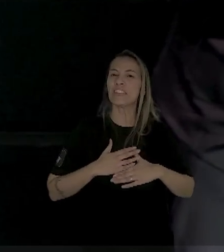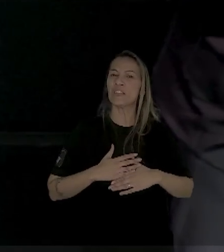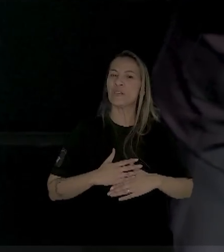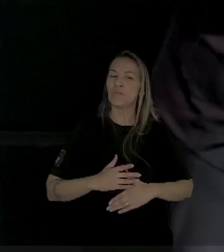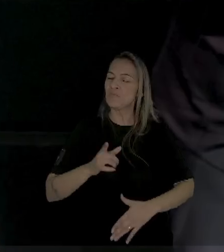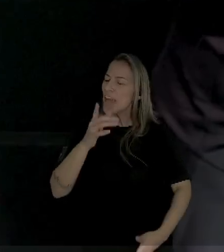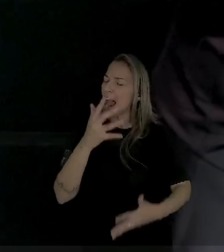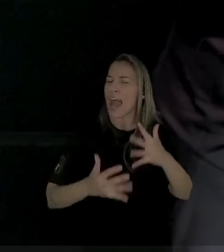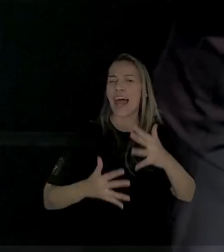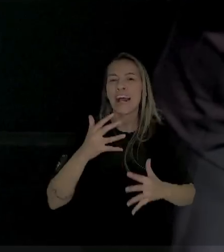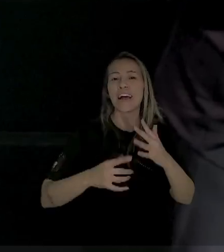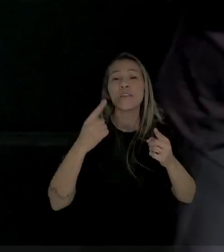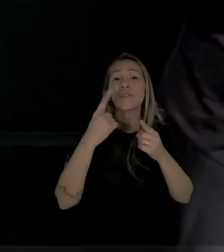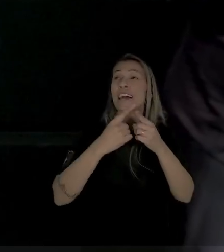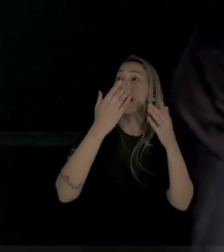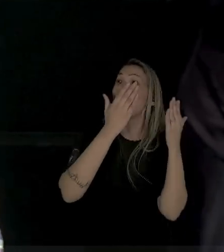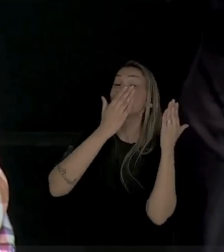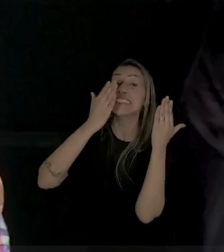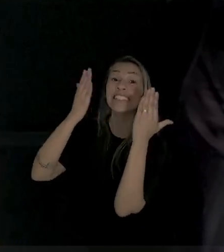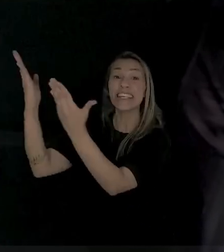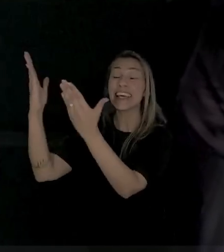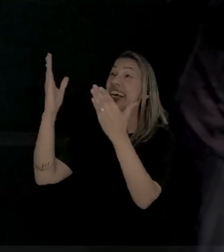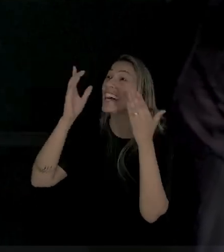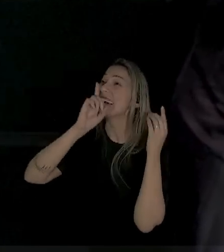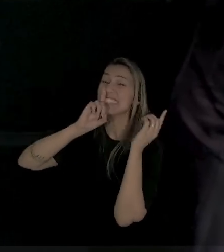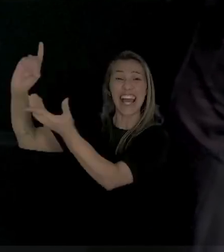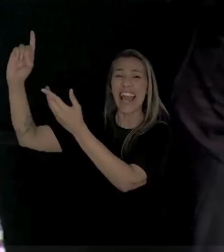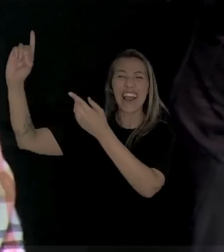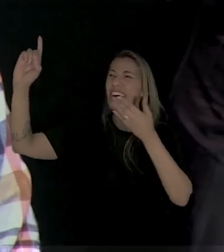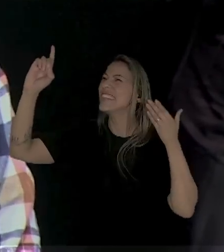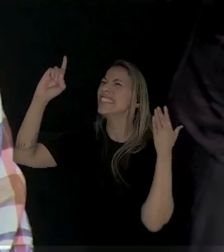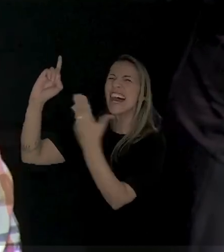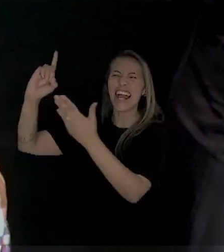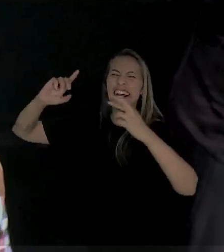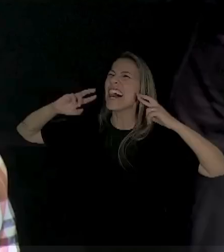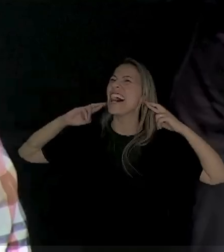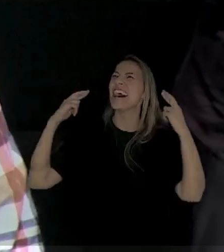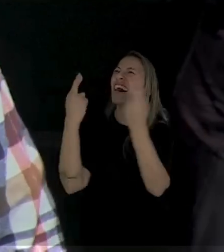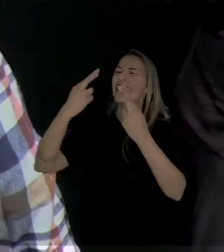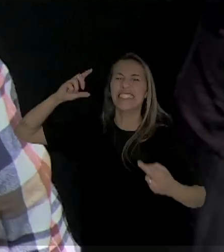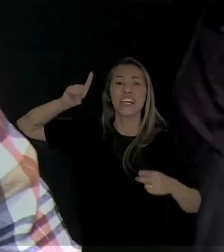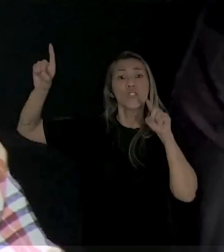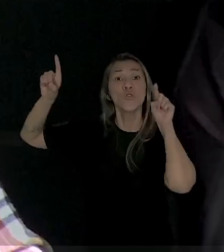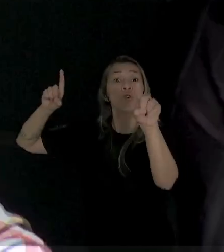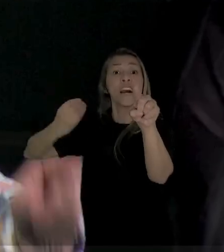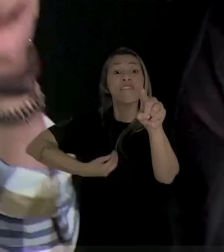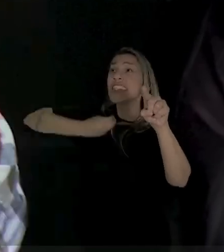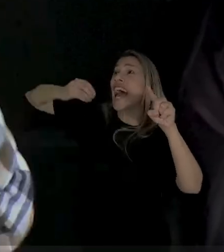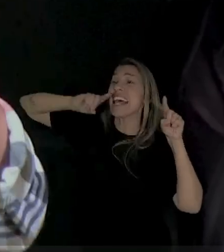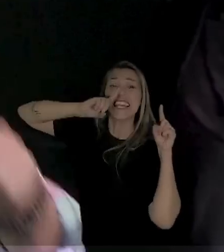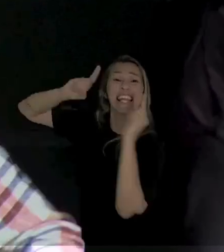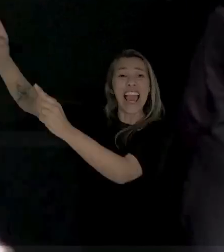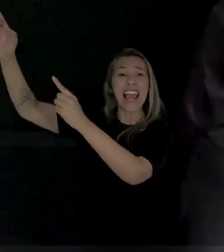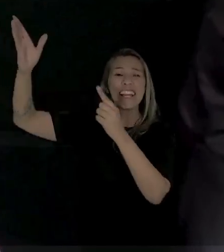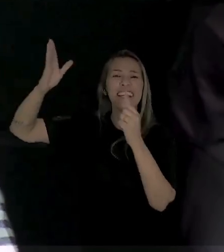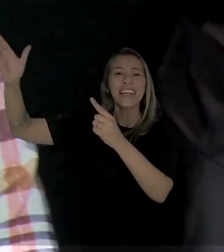queima, porque a obra é dele, não é sua. O reino é dele, não é seu. A sua vida é dele, não é sua. E Deus está te achando